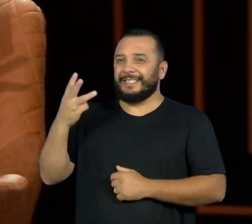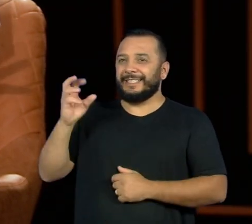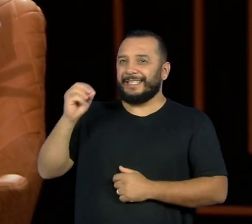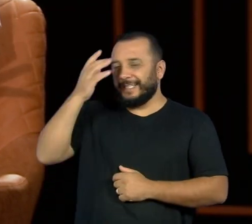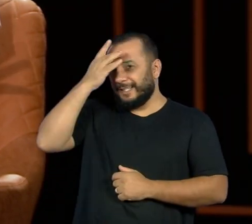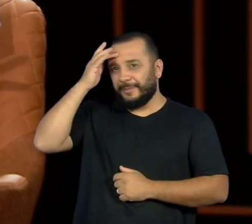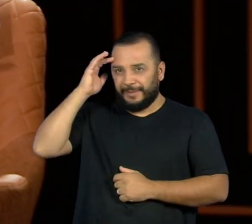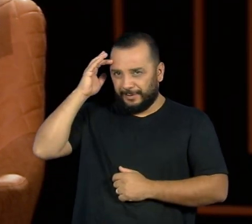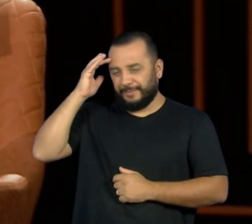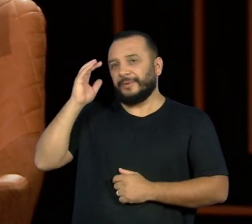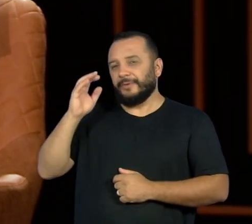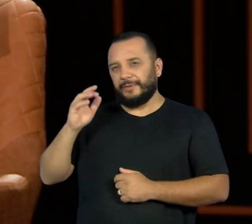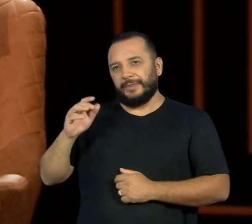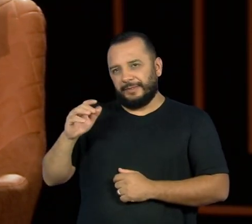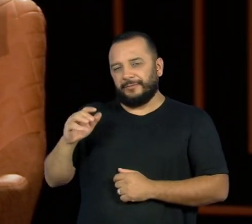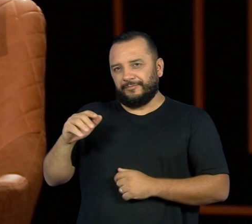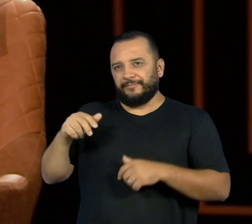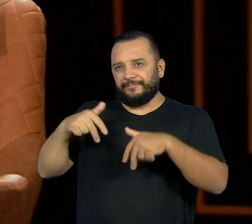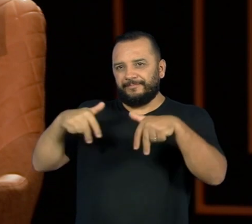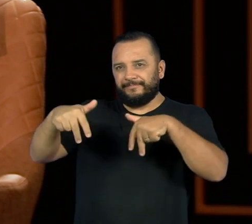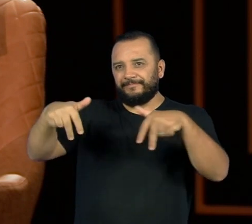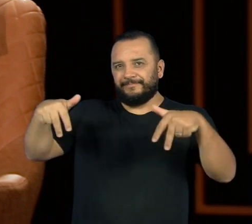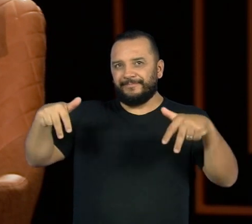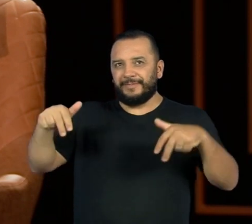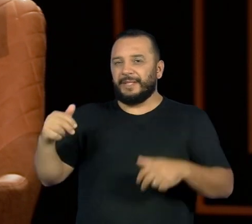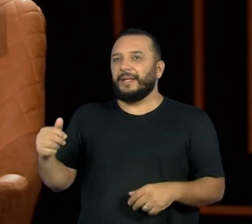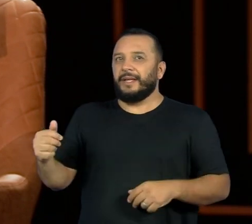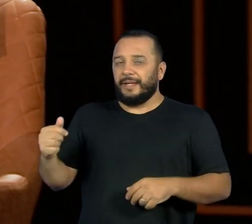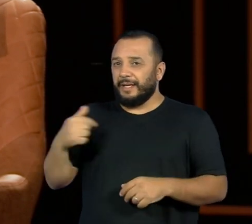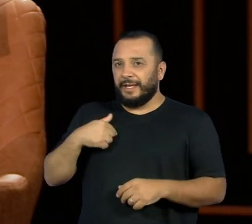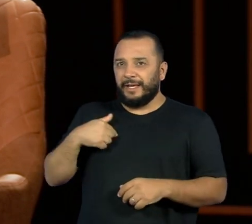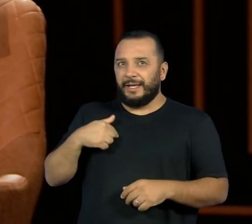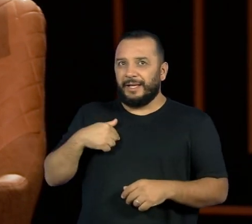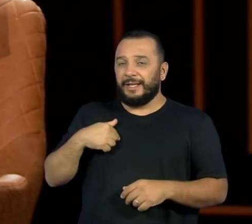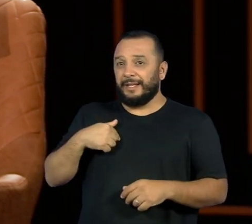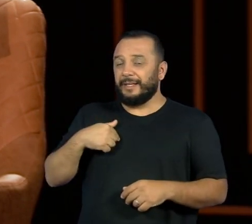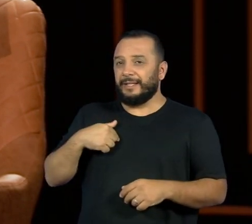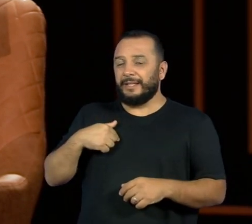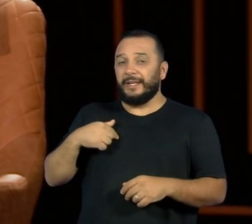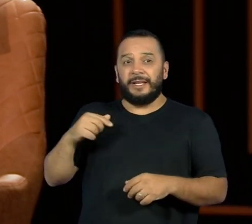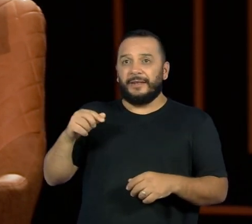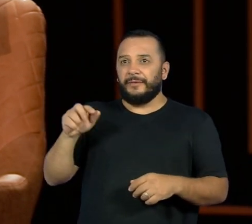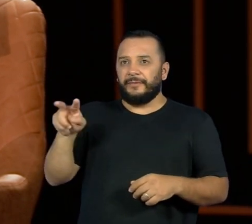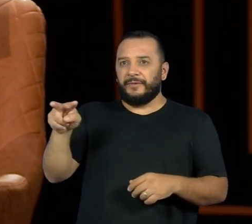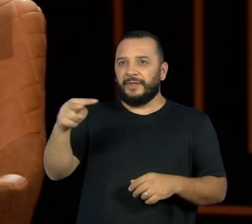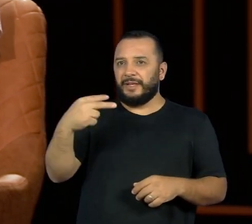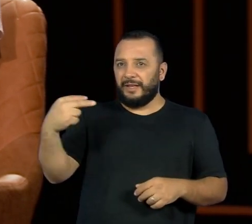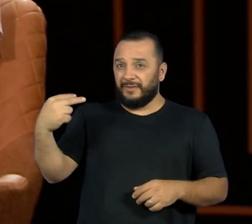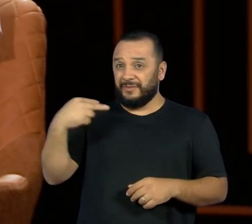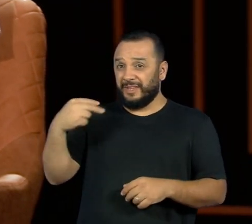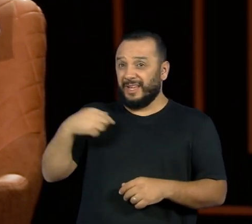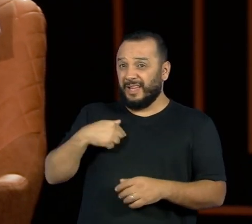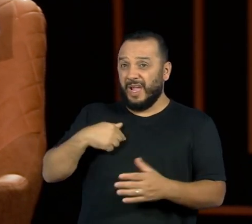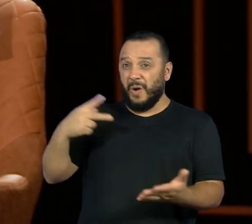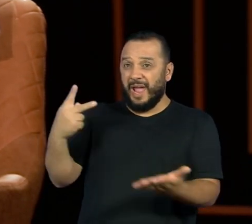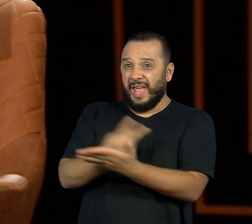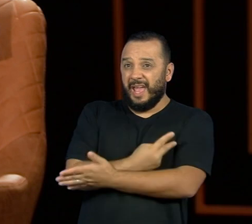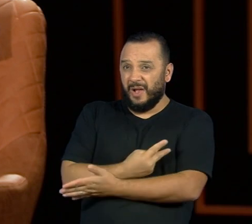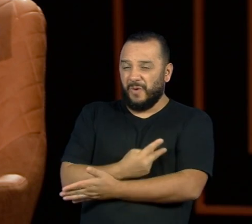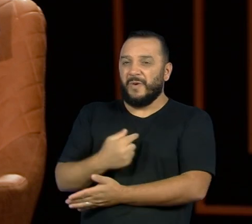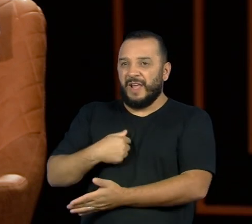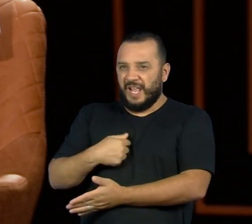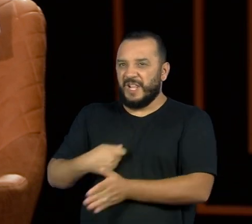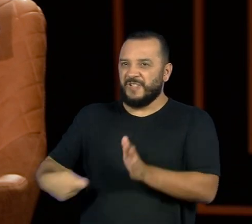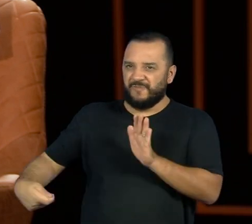no elenco, ele não perdoava um erro meu. Nunca. Ele foi de uma rigidez comigo a